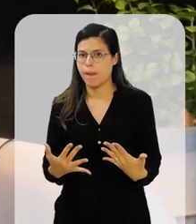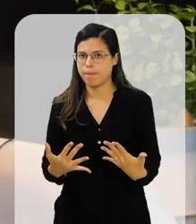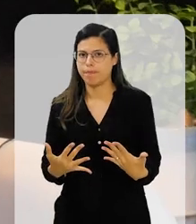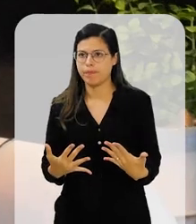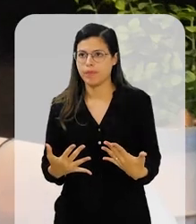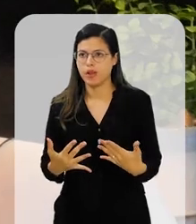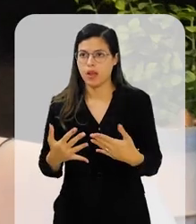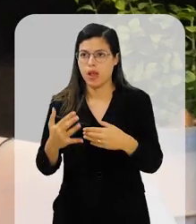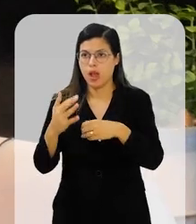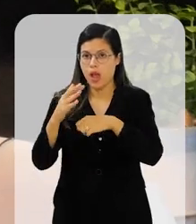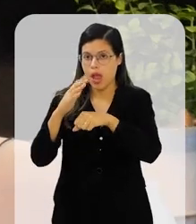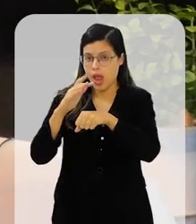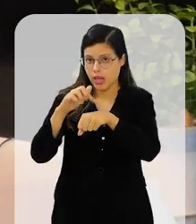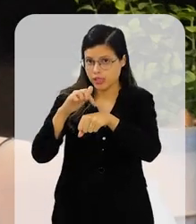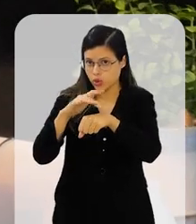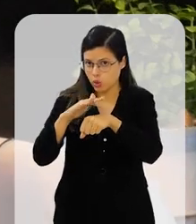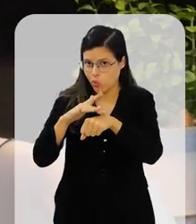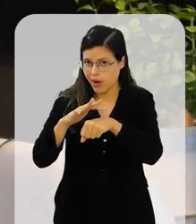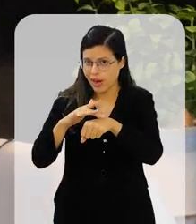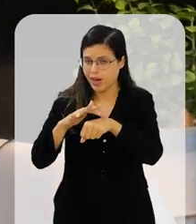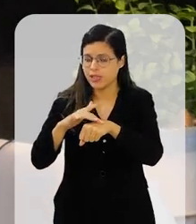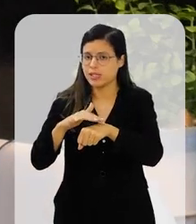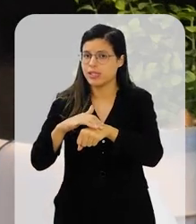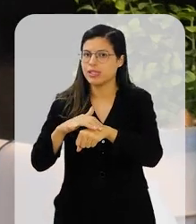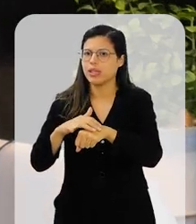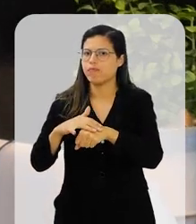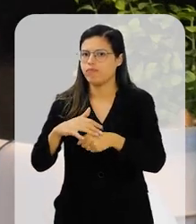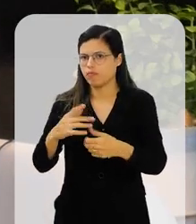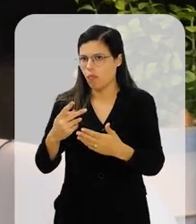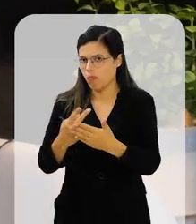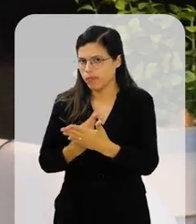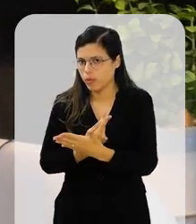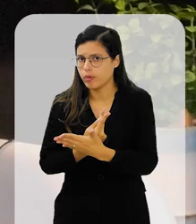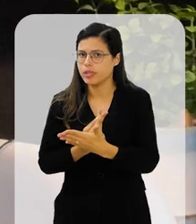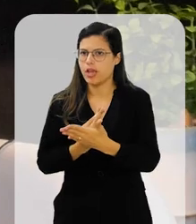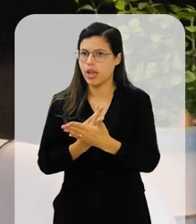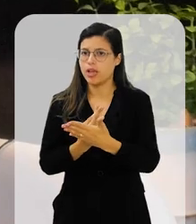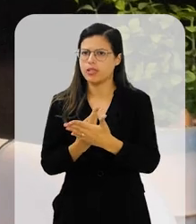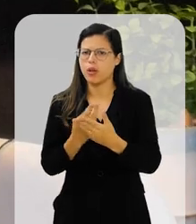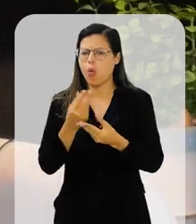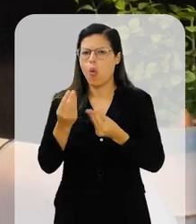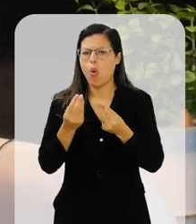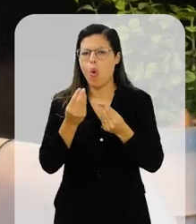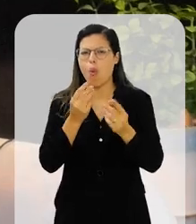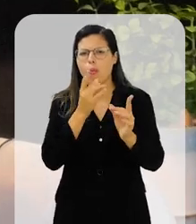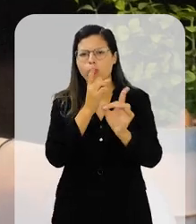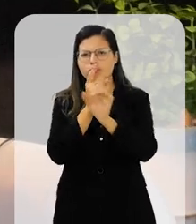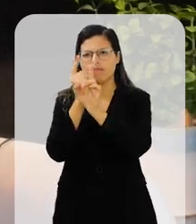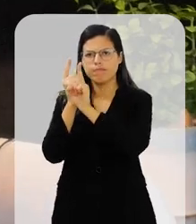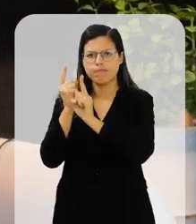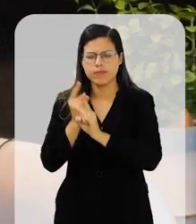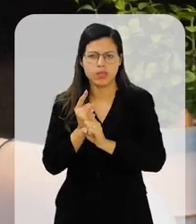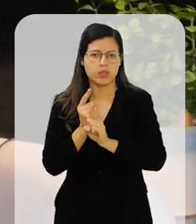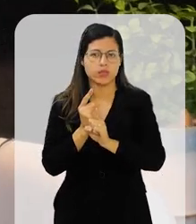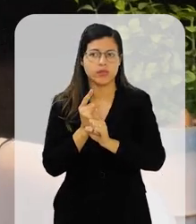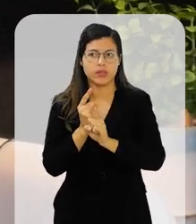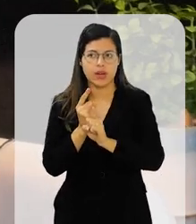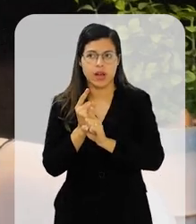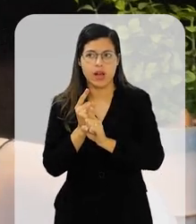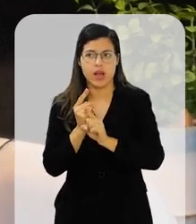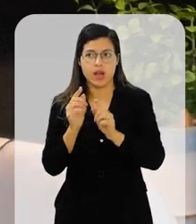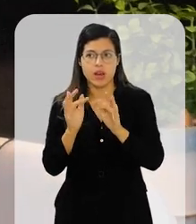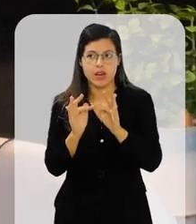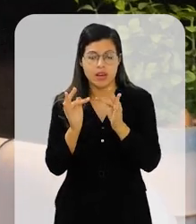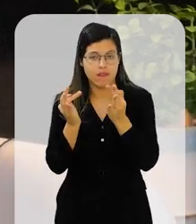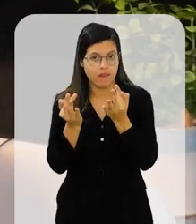esclarecido. As doenças degenerativas estão chegando. Agora, como identificar